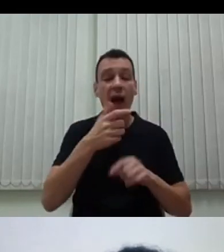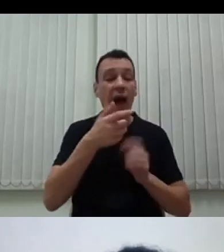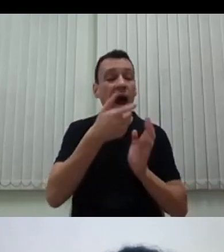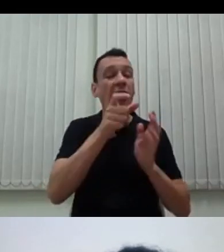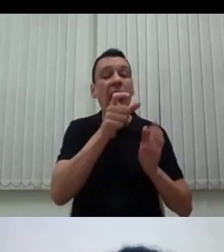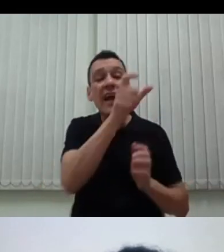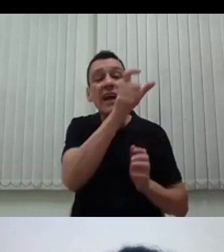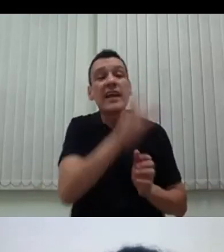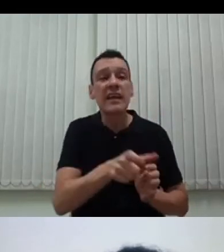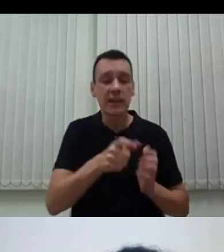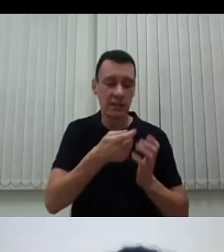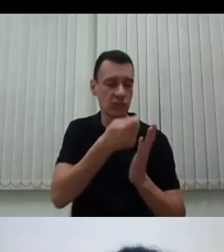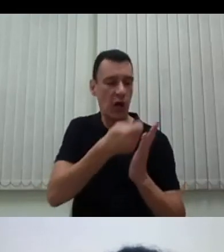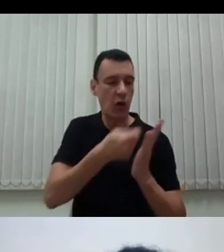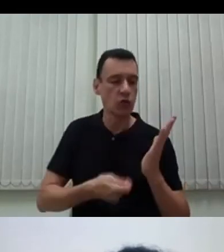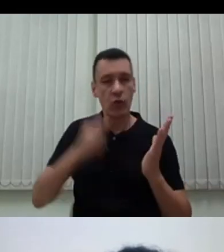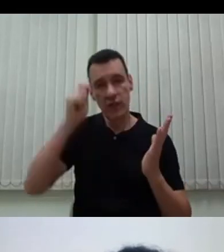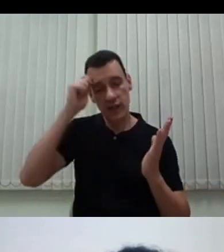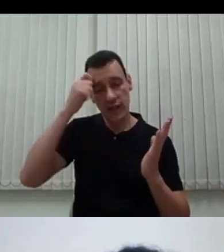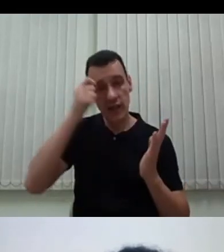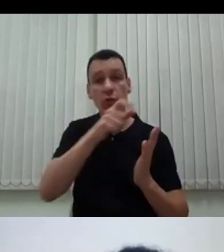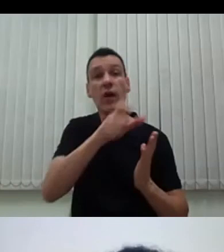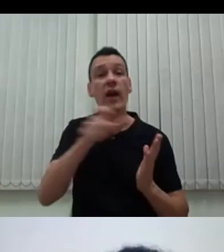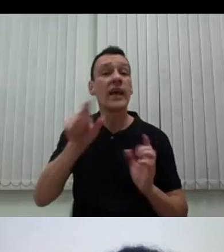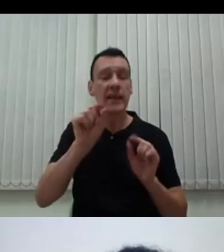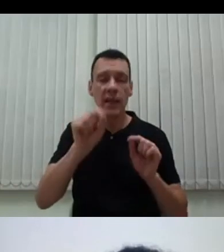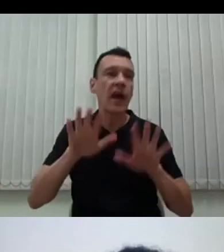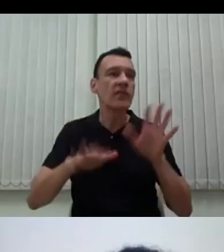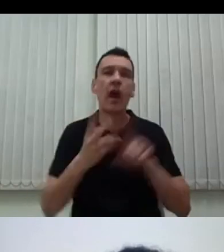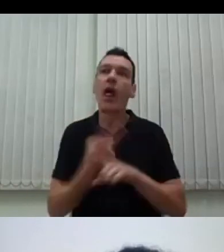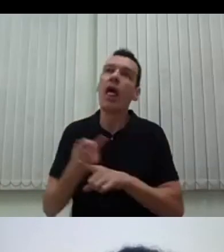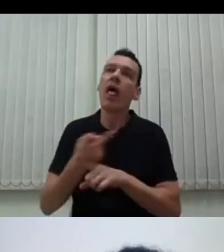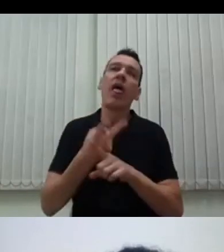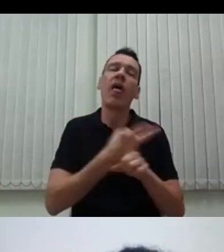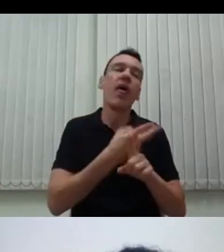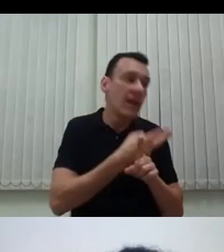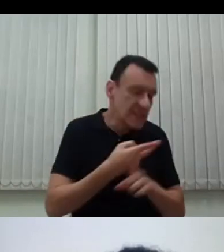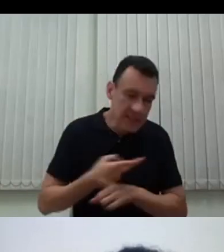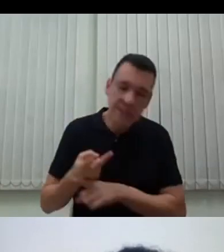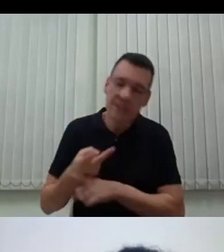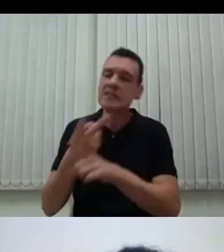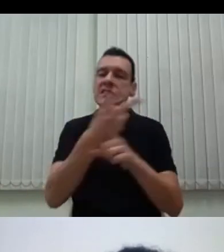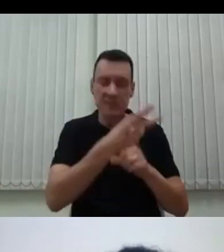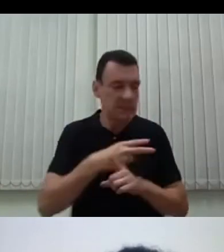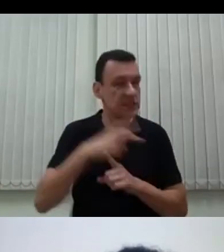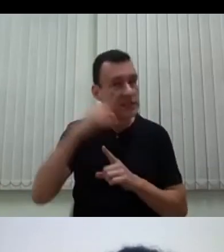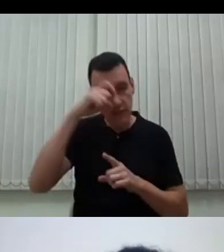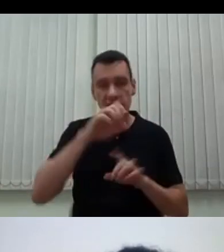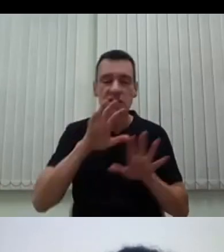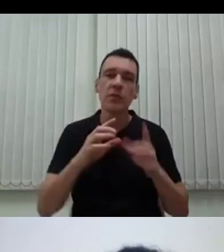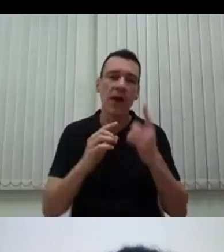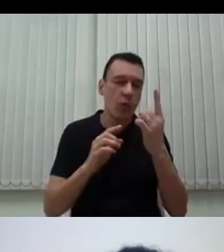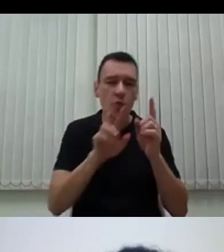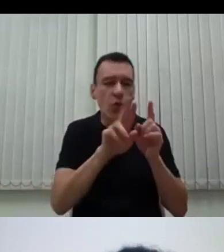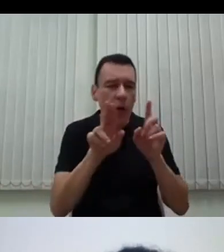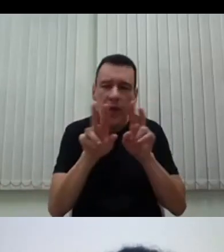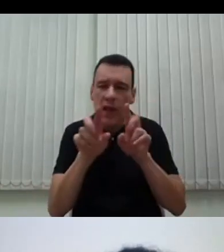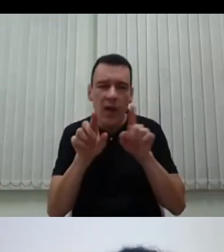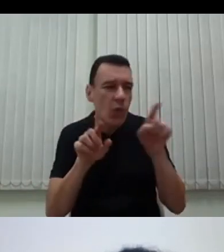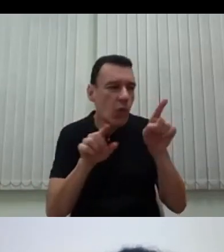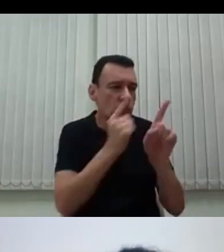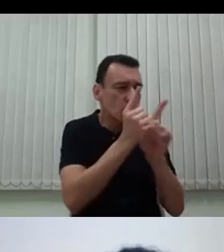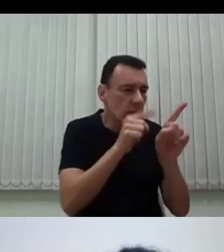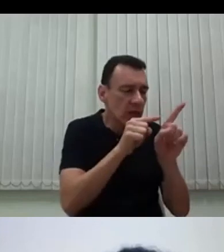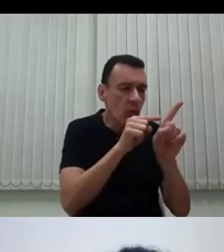outras virão, porque elas estão relacionadas. Uma vai te ajudando a levar a outra também. Acho que isso para dar